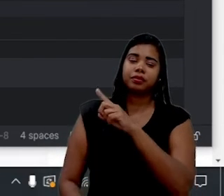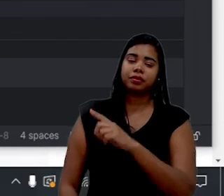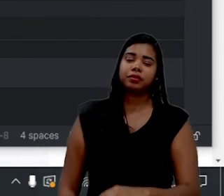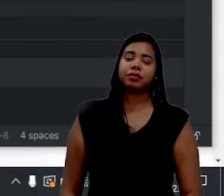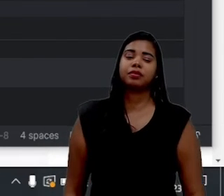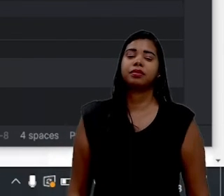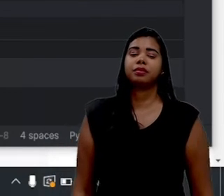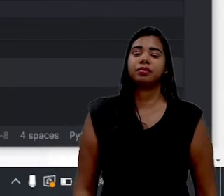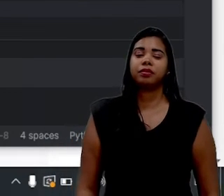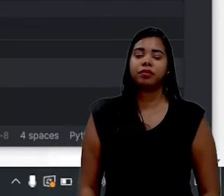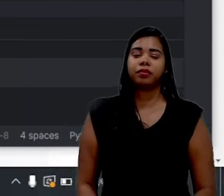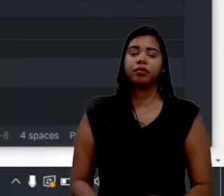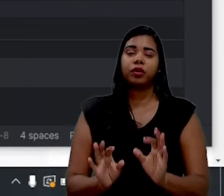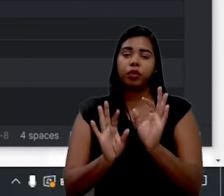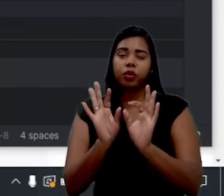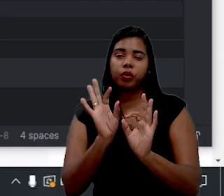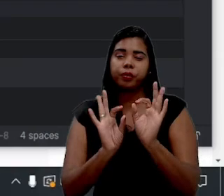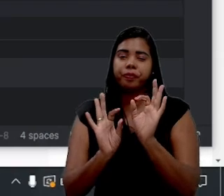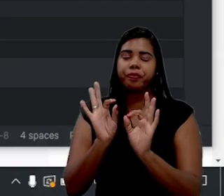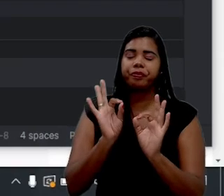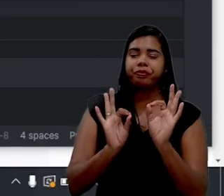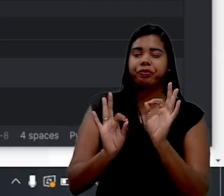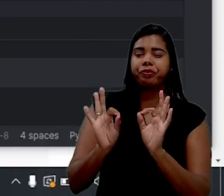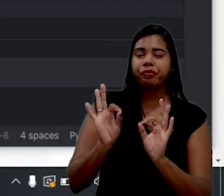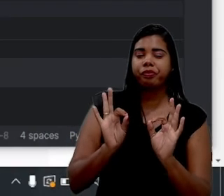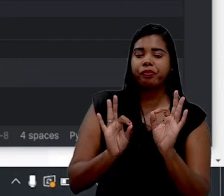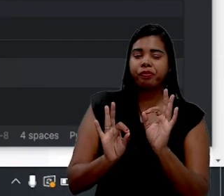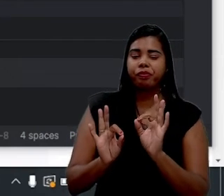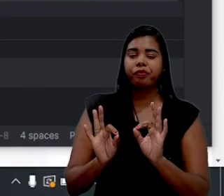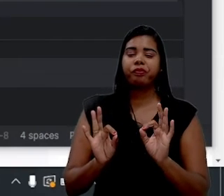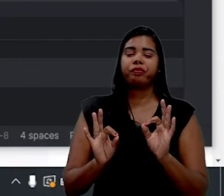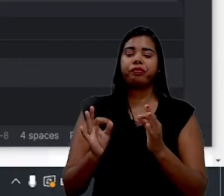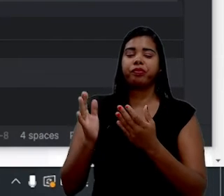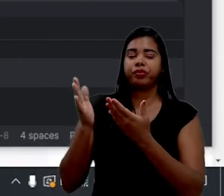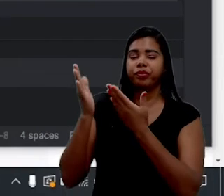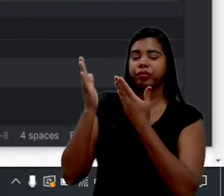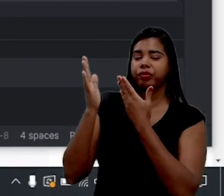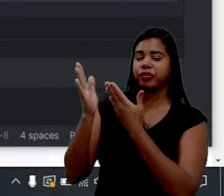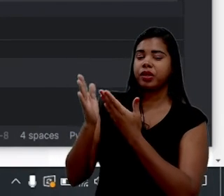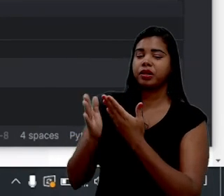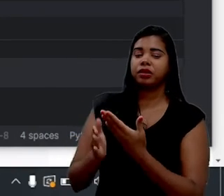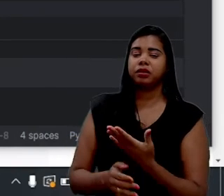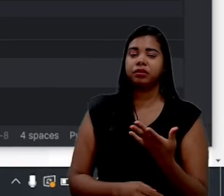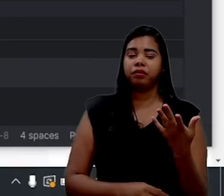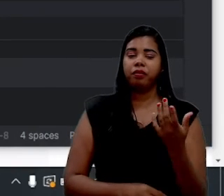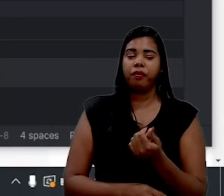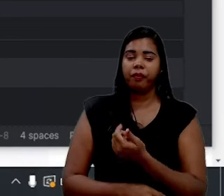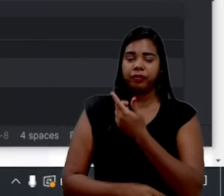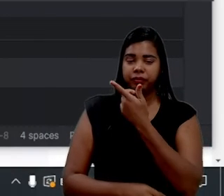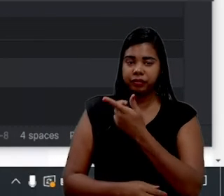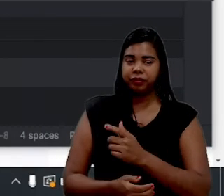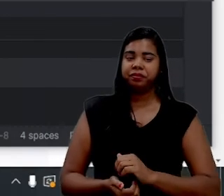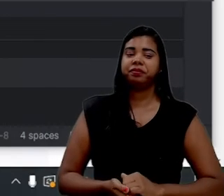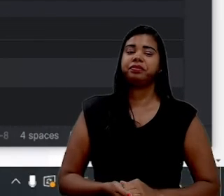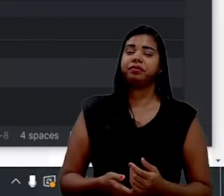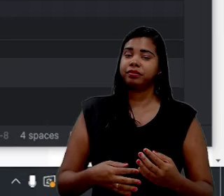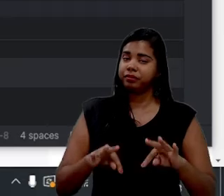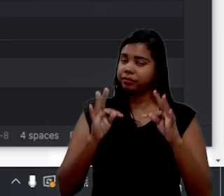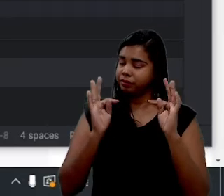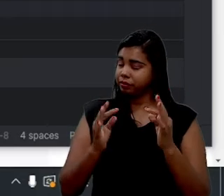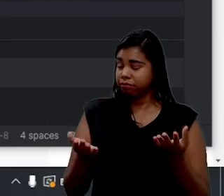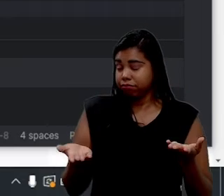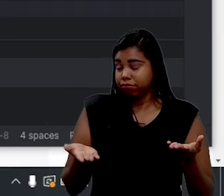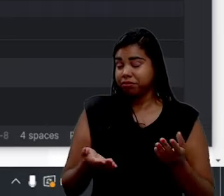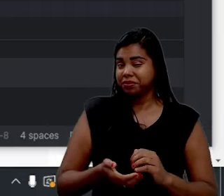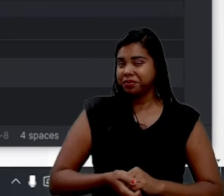vai ajustando, já vai fazendo a organização, a estilização de uma forma mais rápida, mais automática. E hoje em dia é isso, tá, gente? A